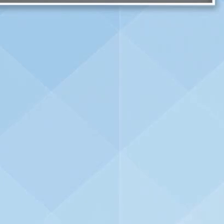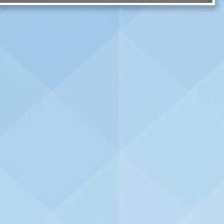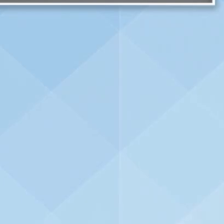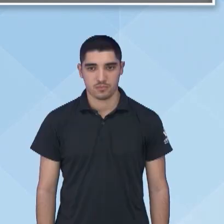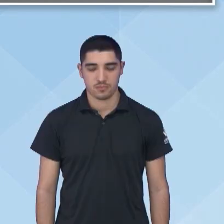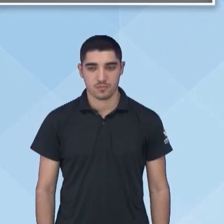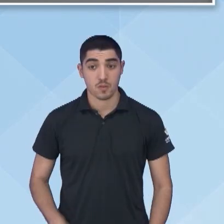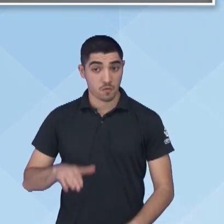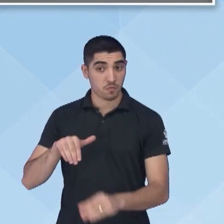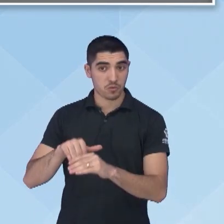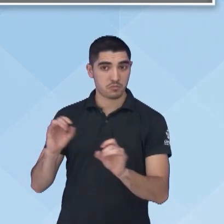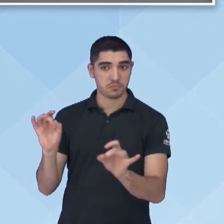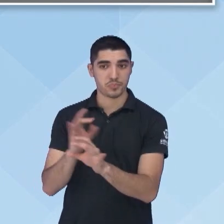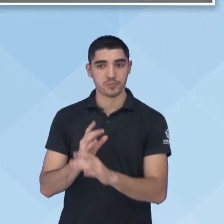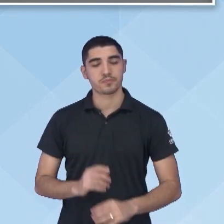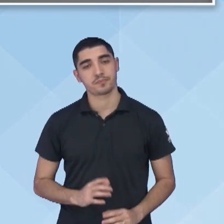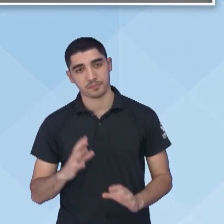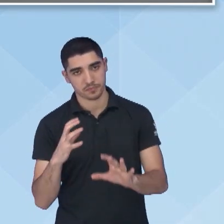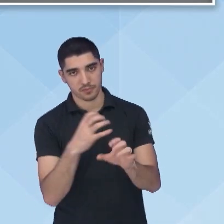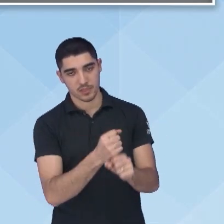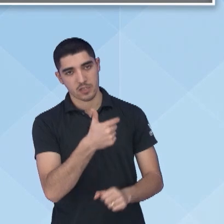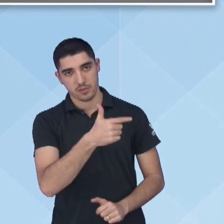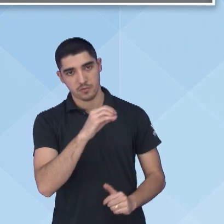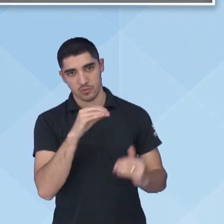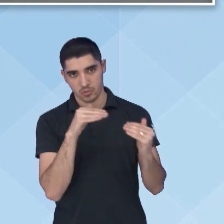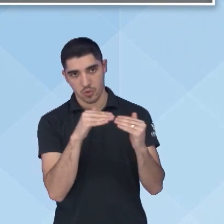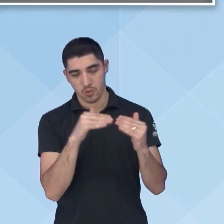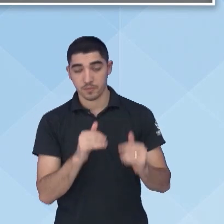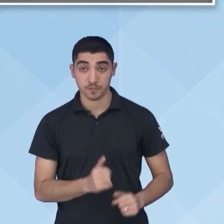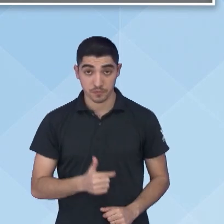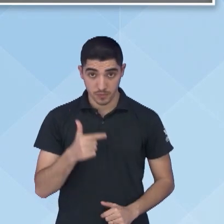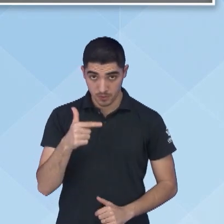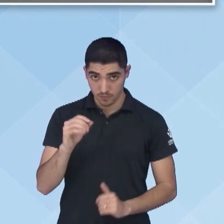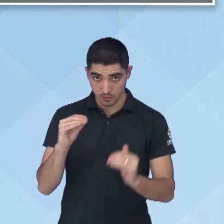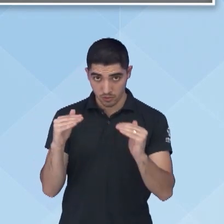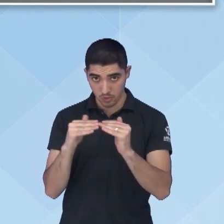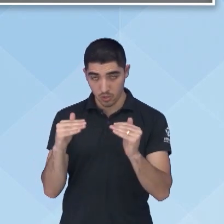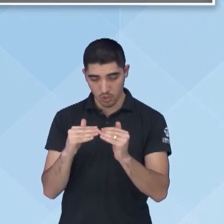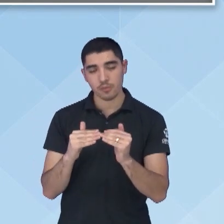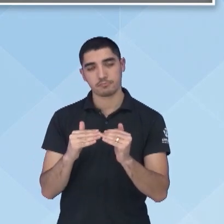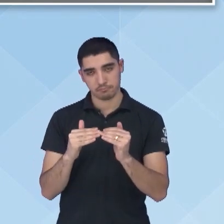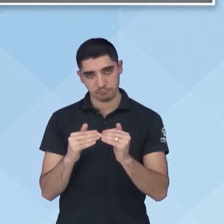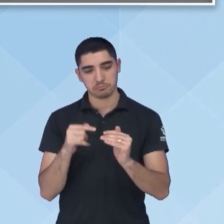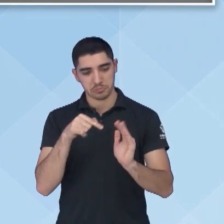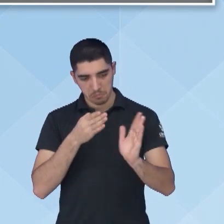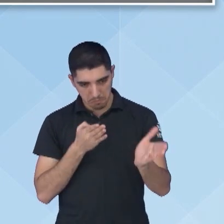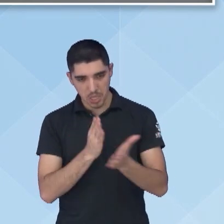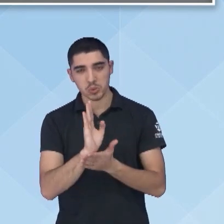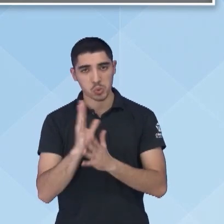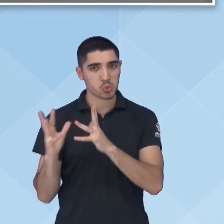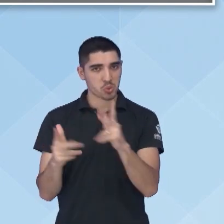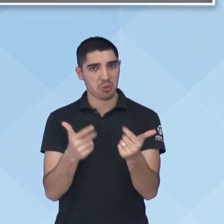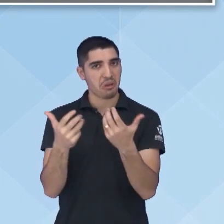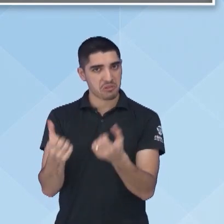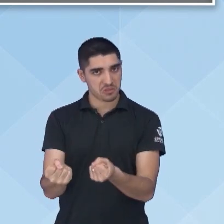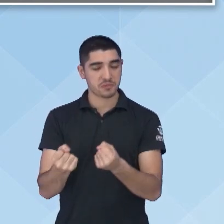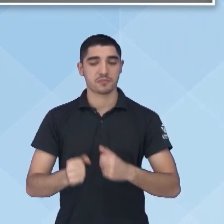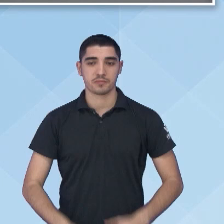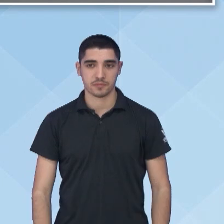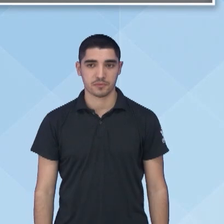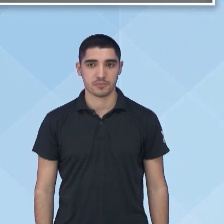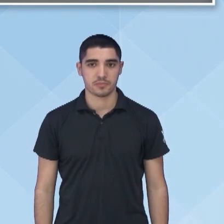Encerrada a votação. 20 votos favoráveis, senhor presidente. 20 votos favoráveis, está aprovado por unanimidade.